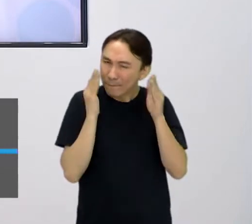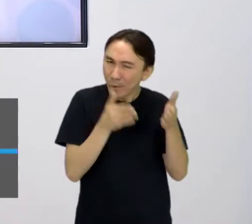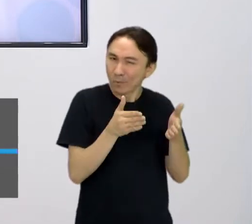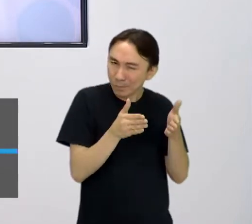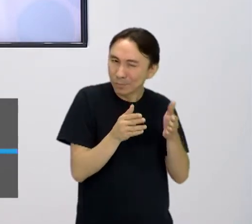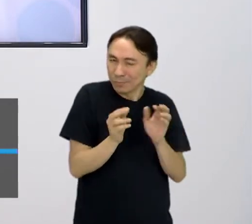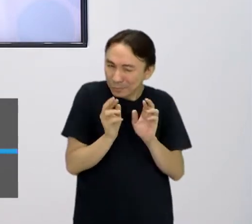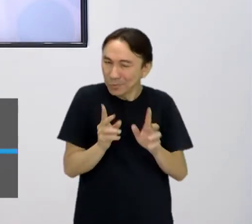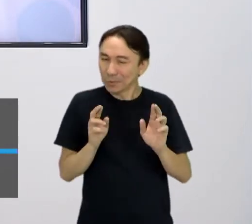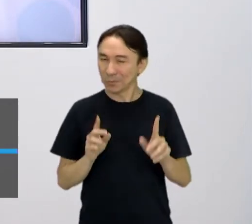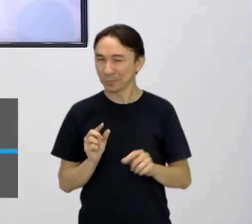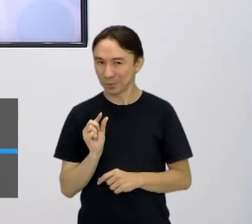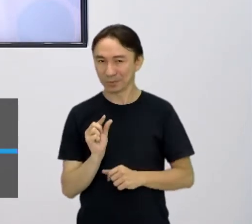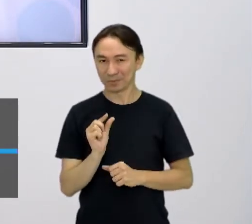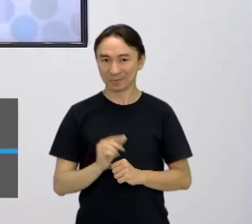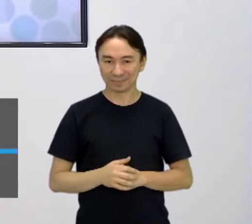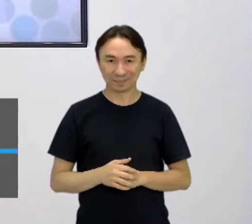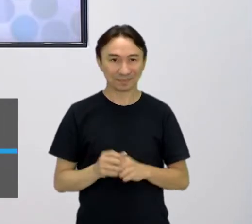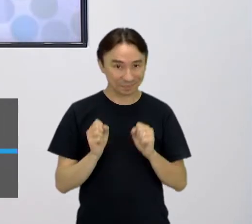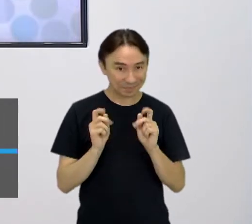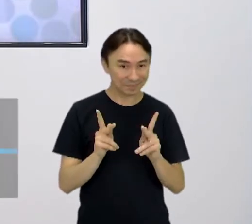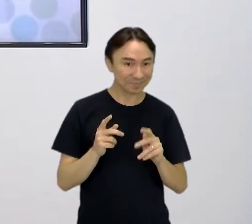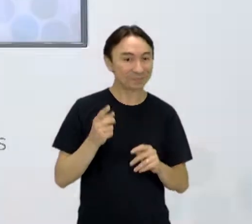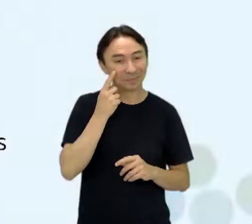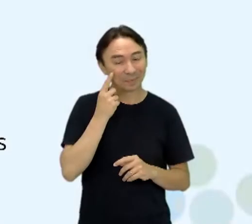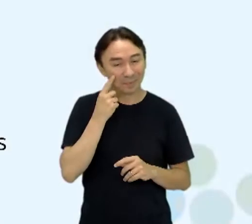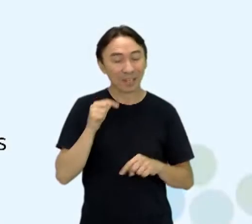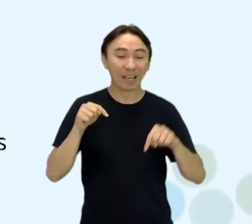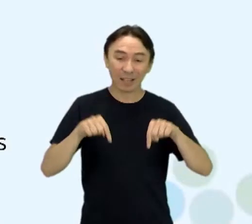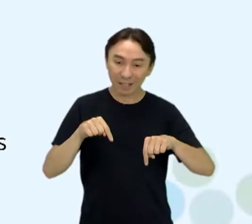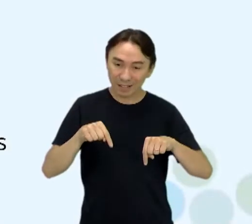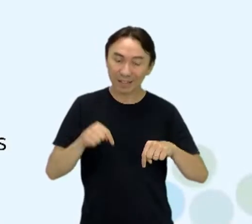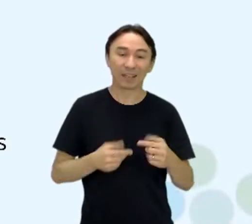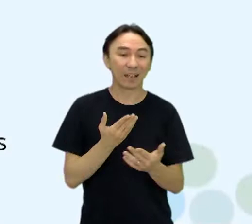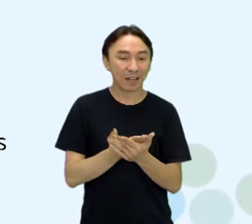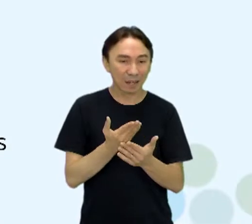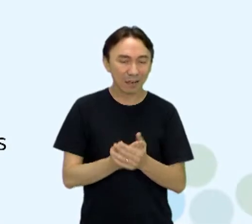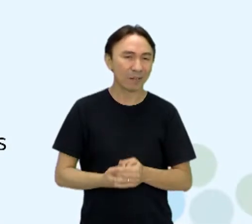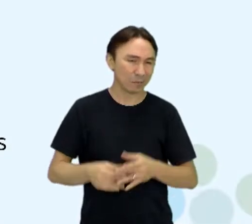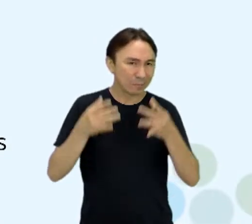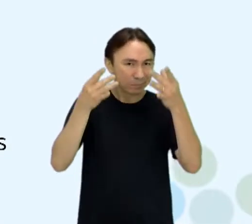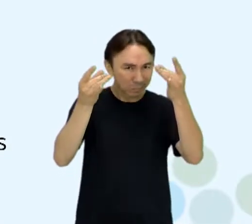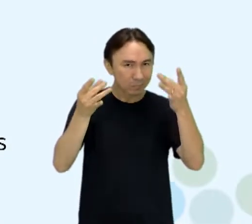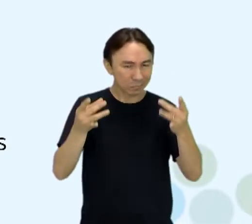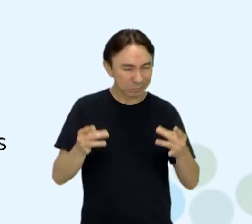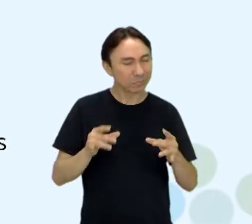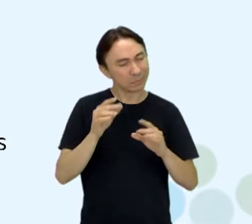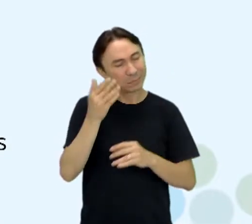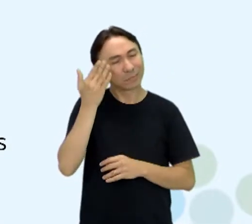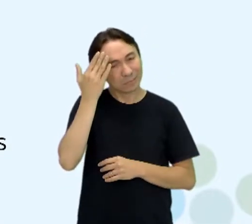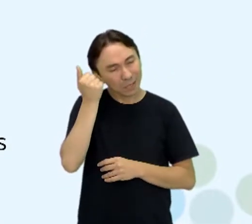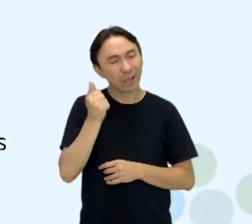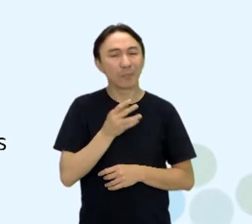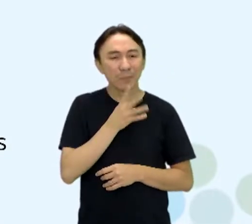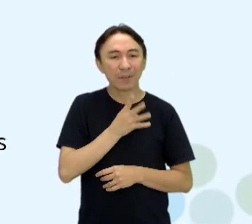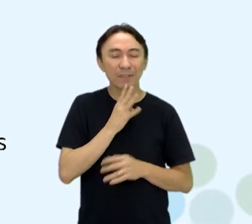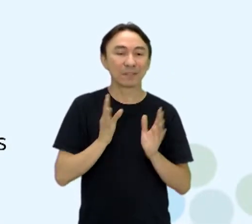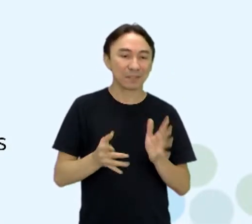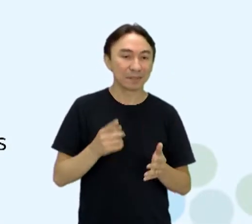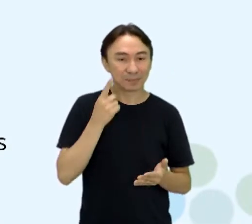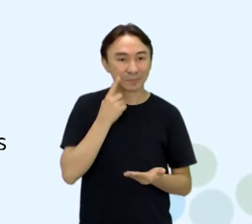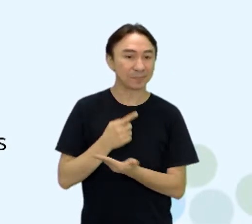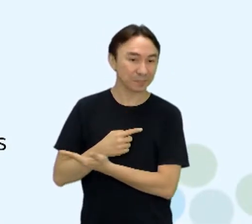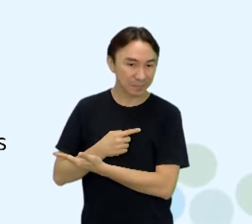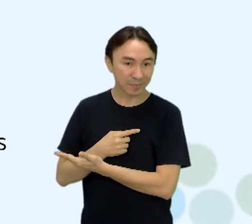aula. Beleza? Vamos fechar então, vamos colocar a descrição da nossa aula, todo aquele roteirinho que vocês já conhecem, nosso diretor colocou aí para vocês, a